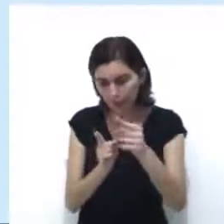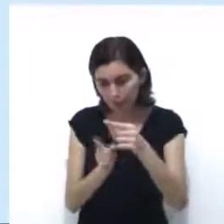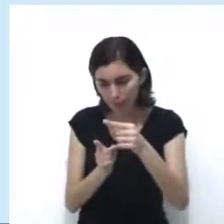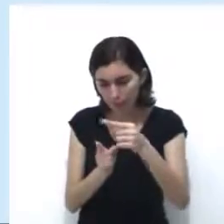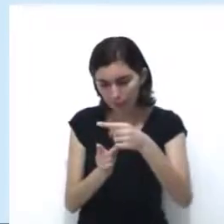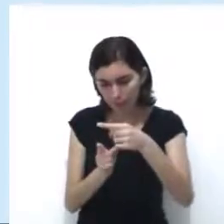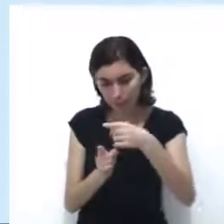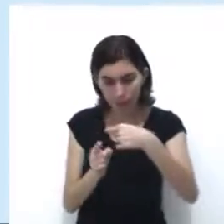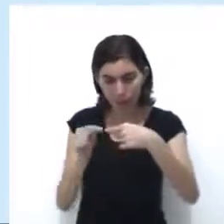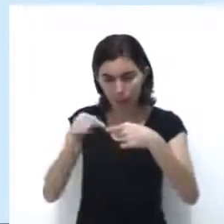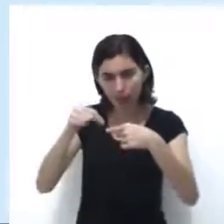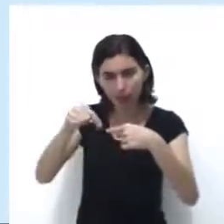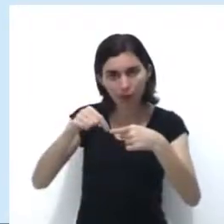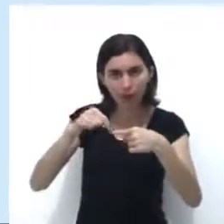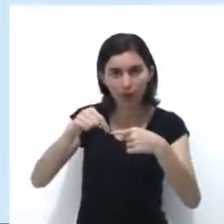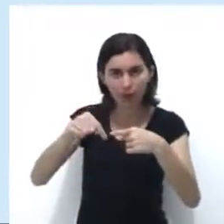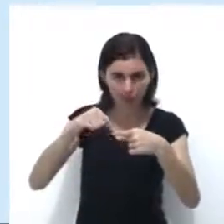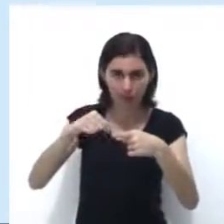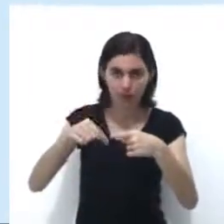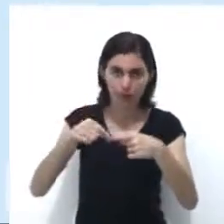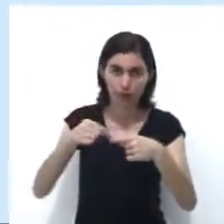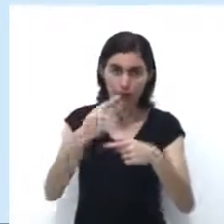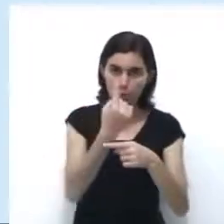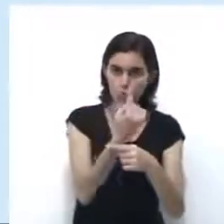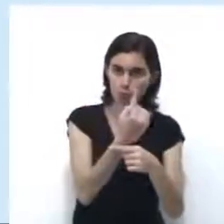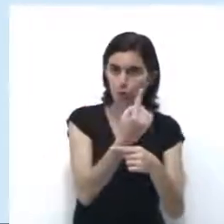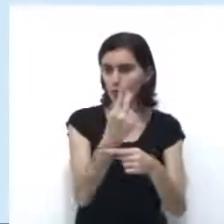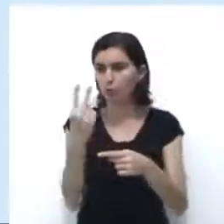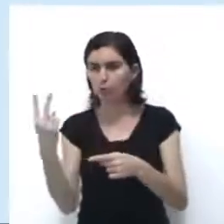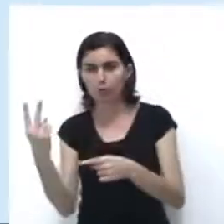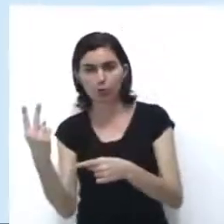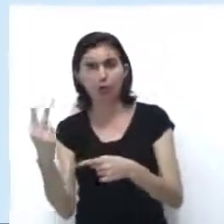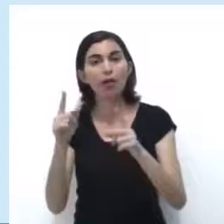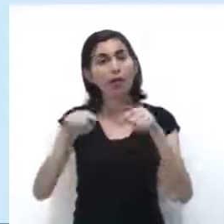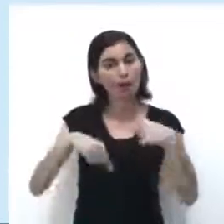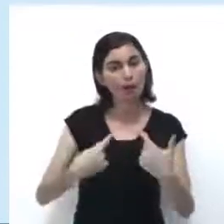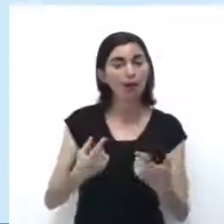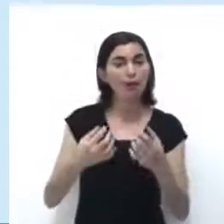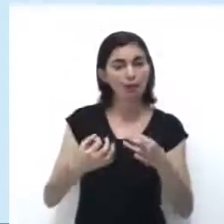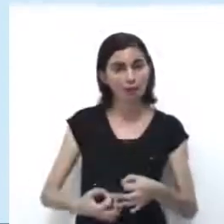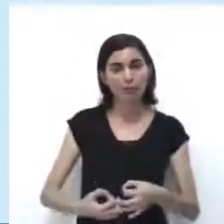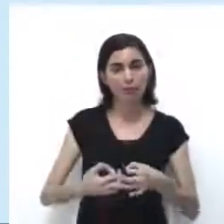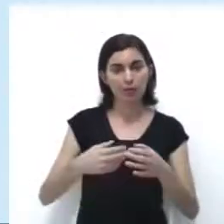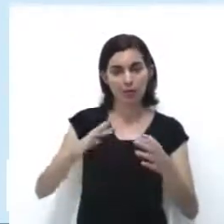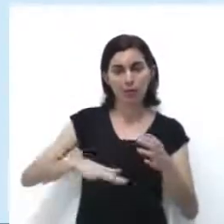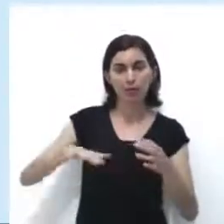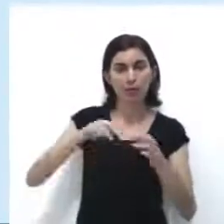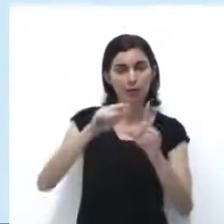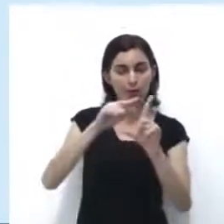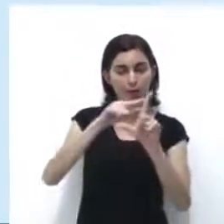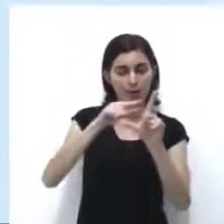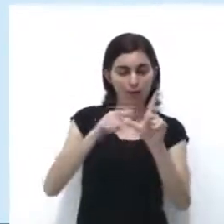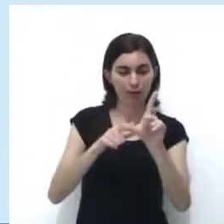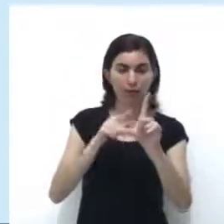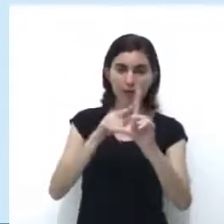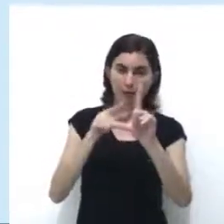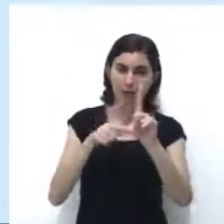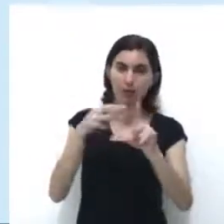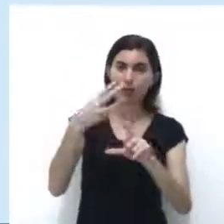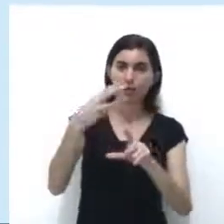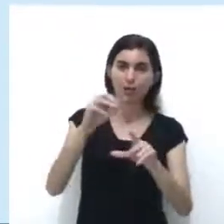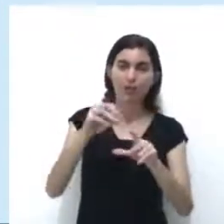percorre. Esse intervalo, por exemplo, do 1 para o 2, é justamente uma região angular